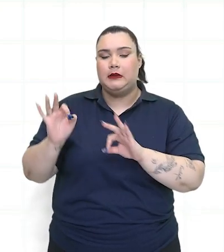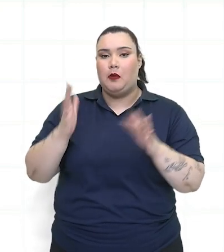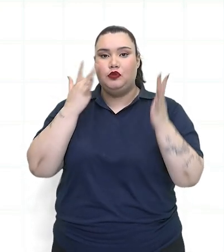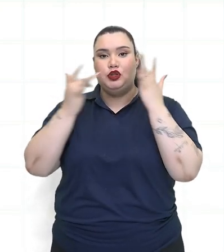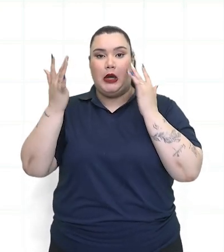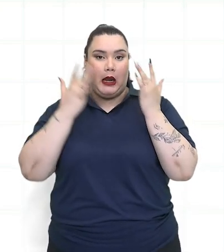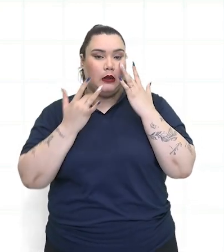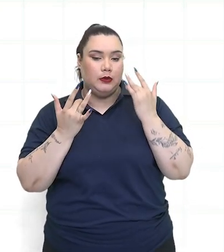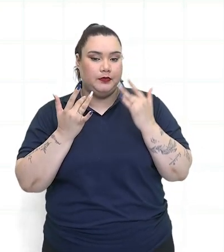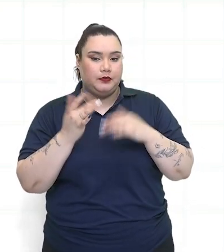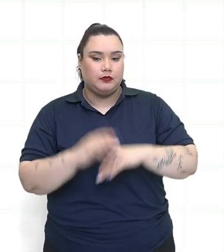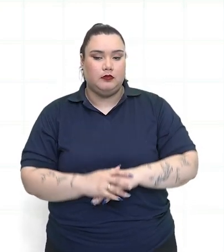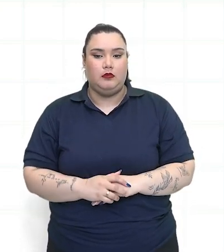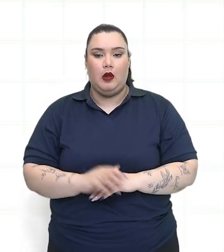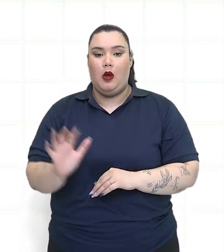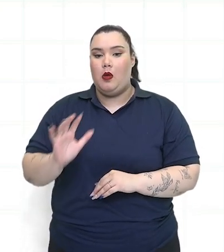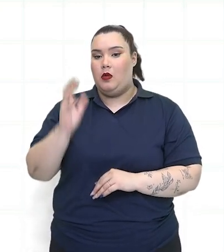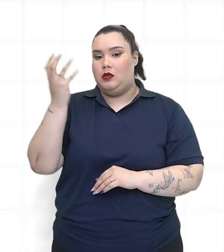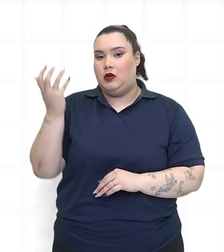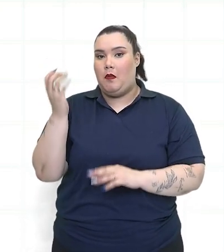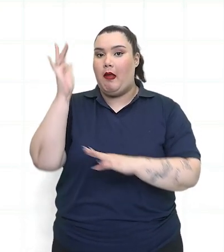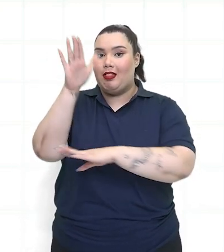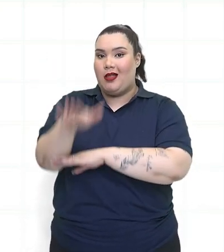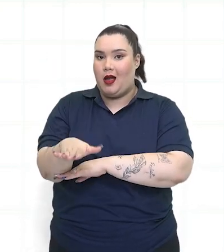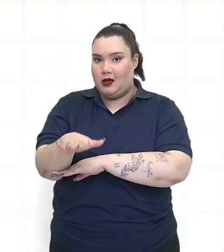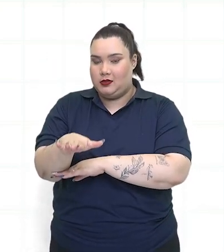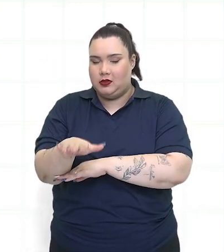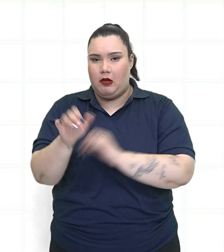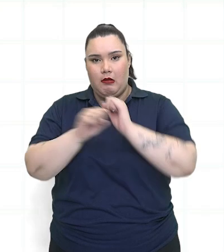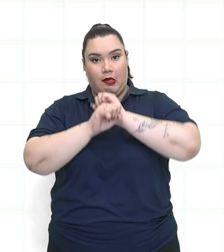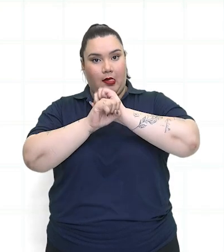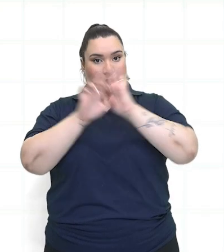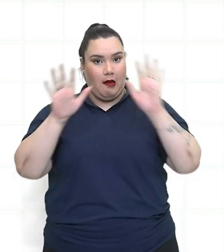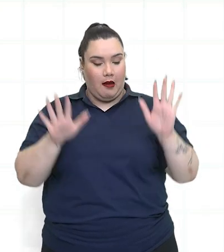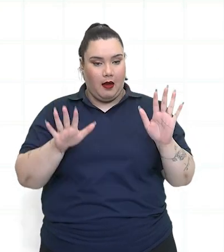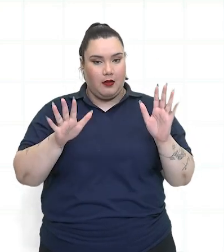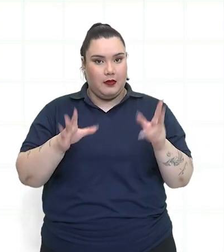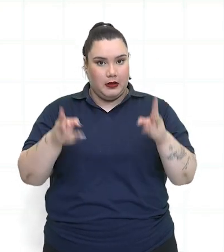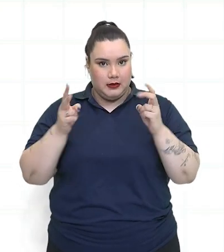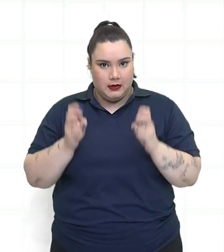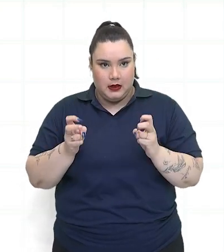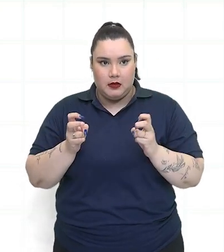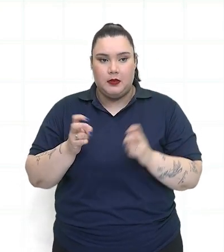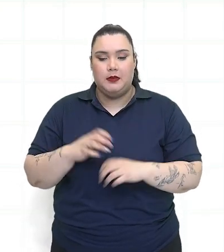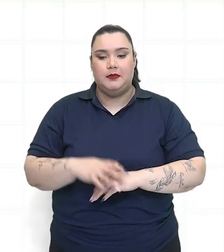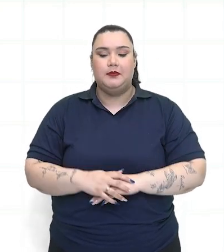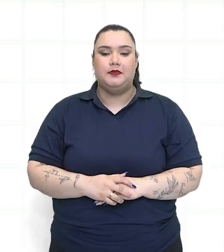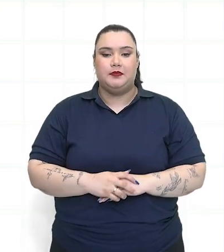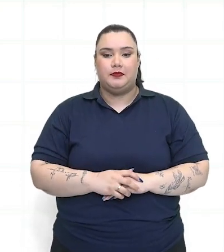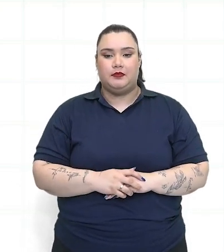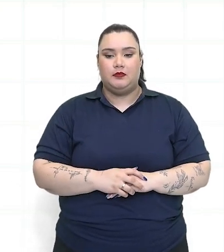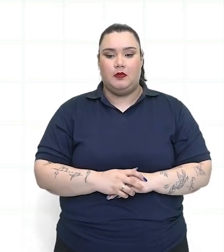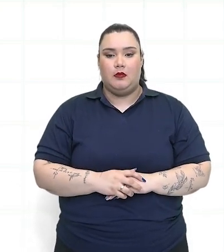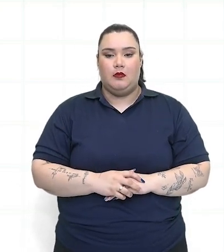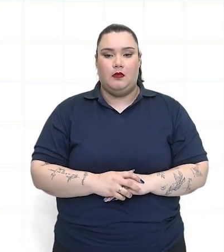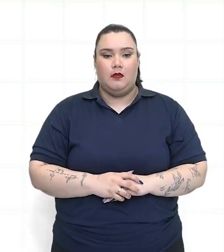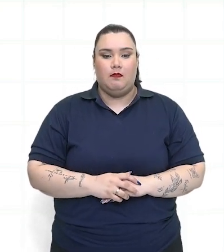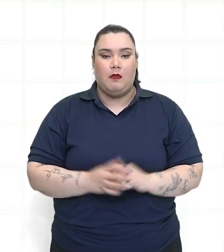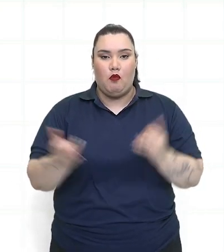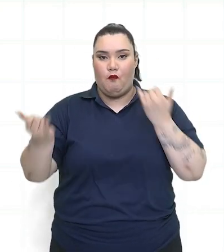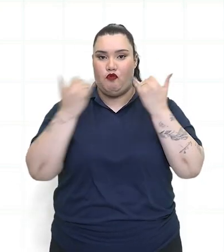certo? E quando foi que aconteceu isso? A tarde inteira, tá tudo claro aí, ó. Está dito.